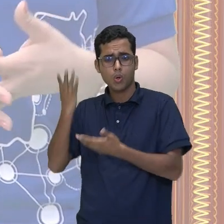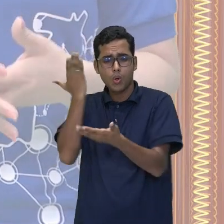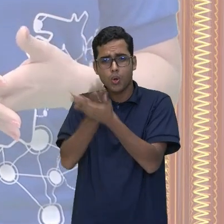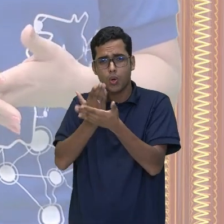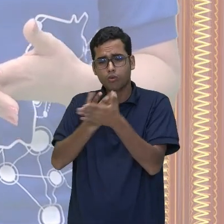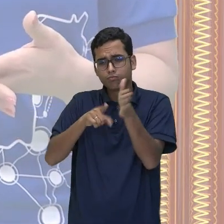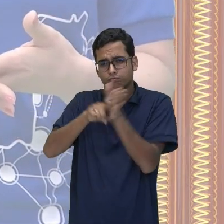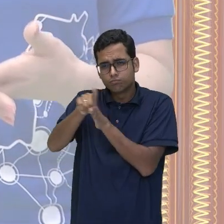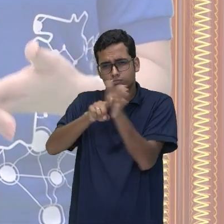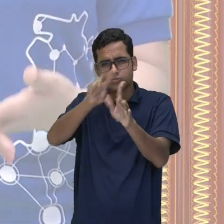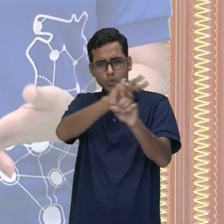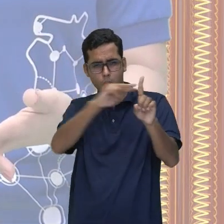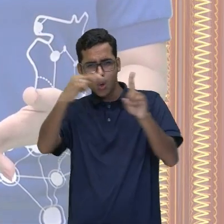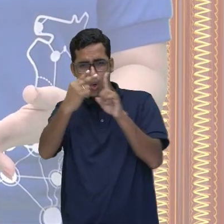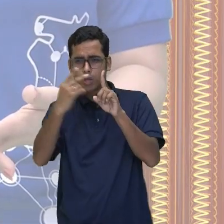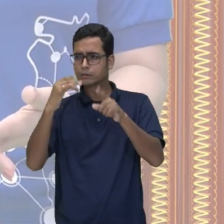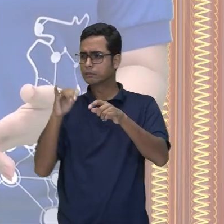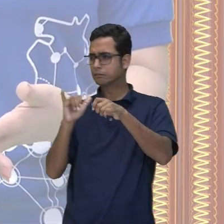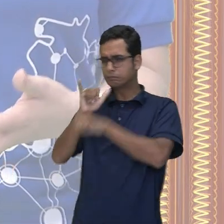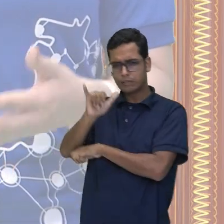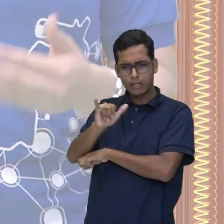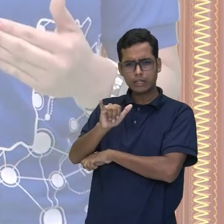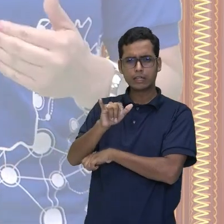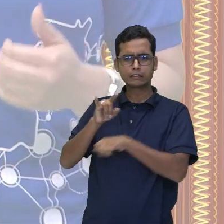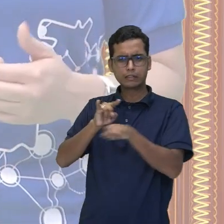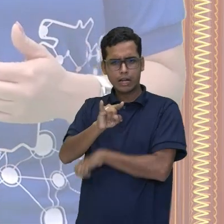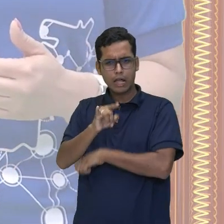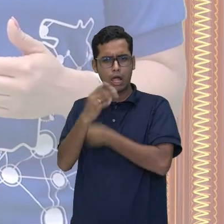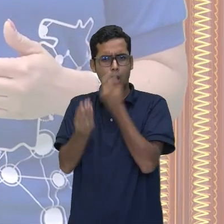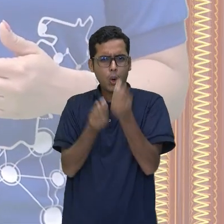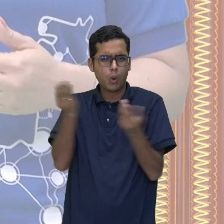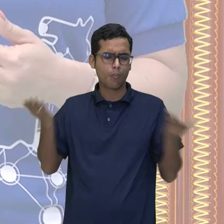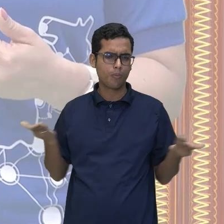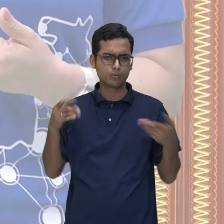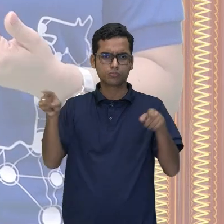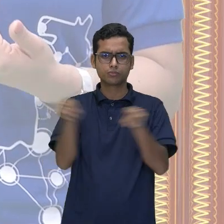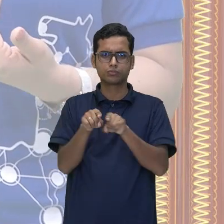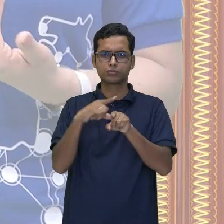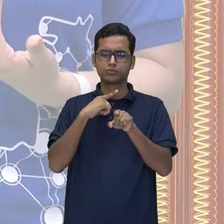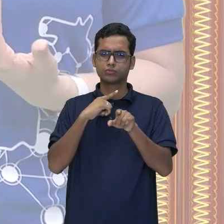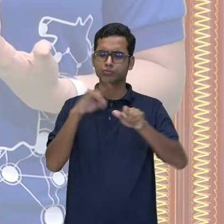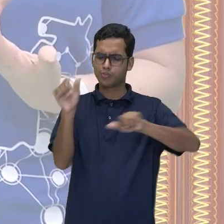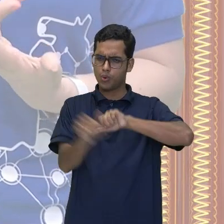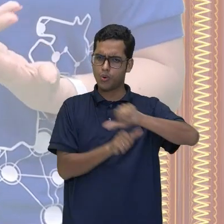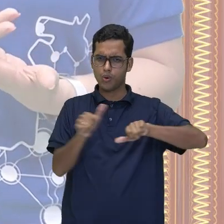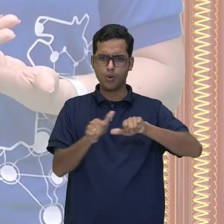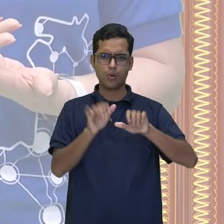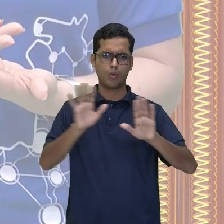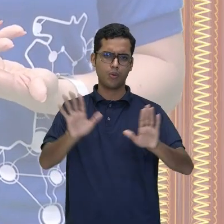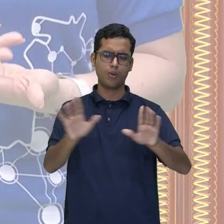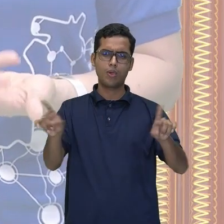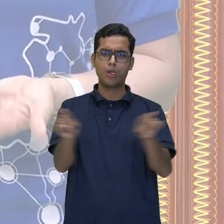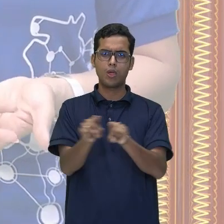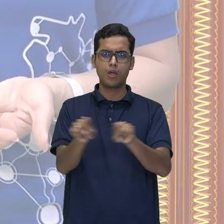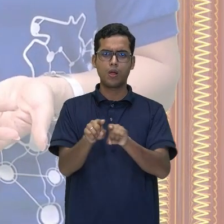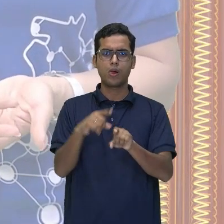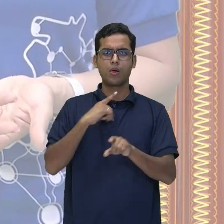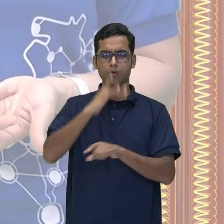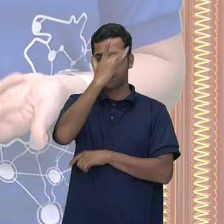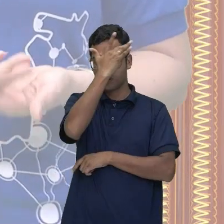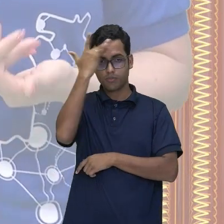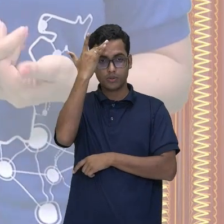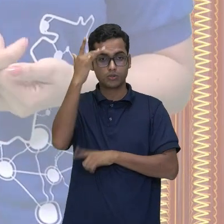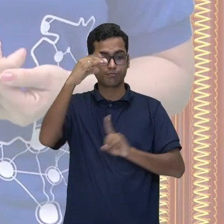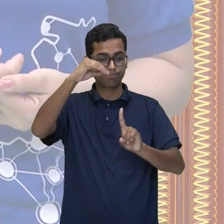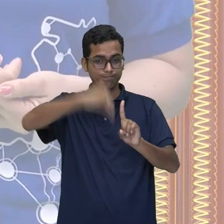essa visão de traição de Malinche, ela começou a ser descartada e ela começou a ser levada como uma vítima do seu